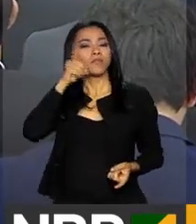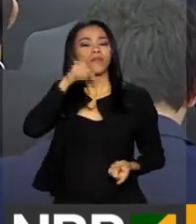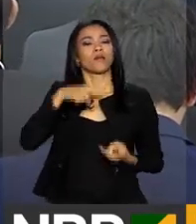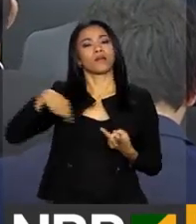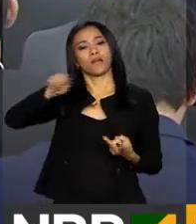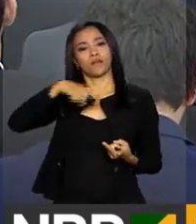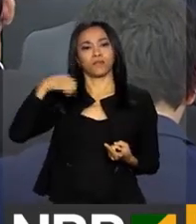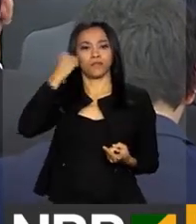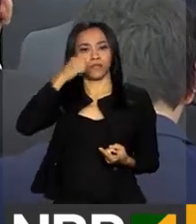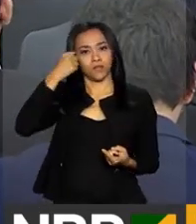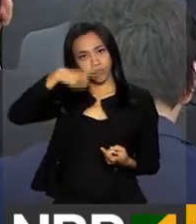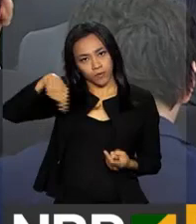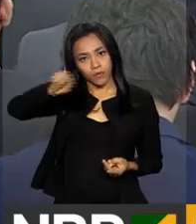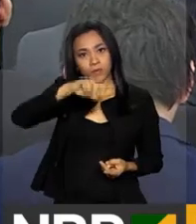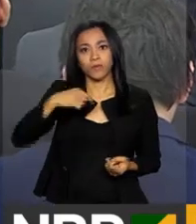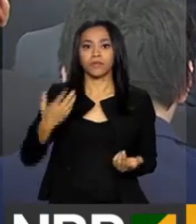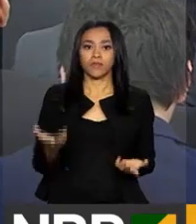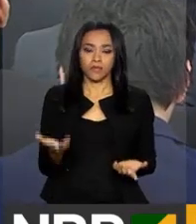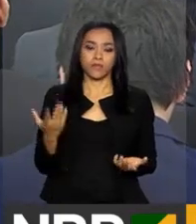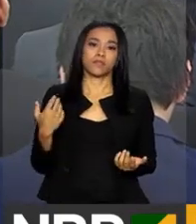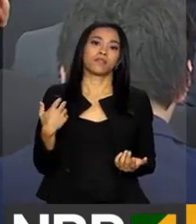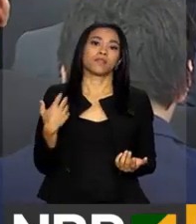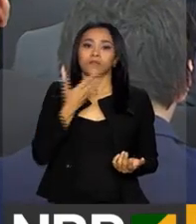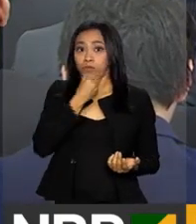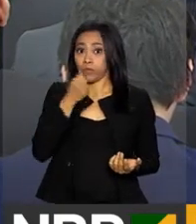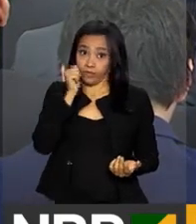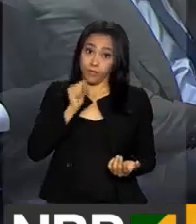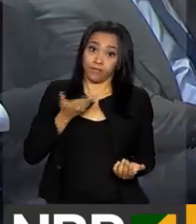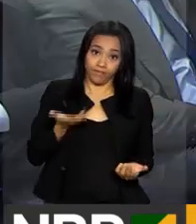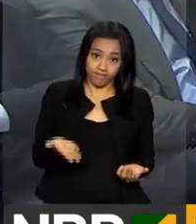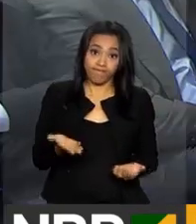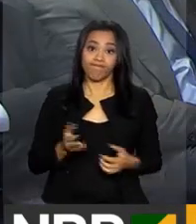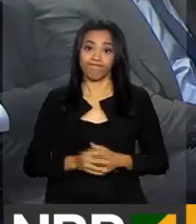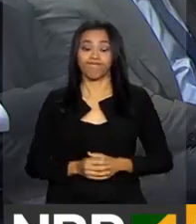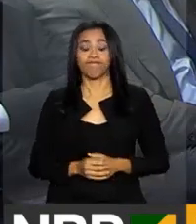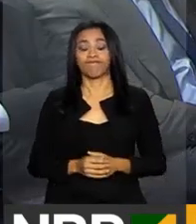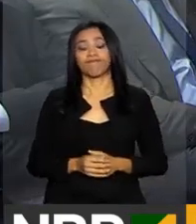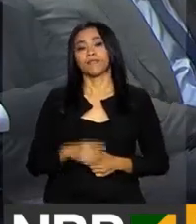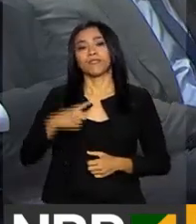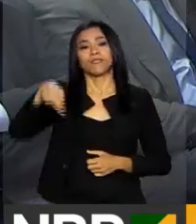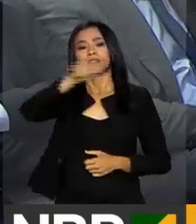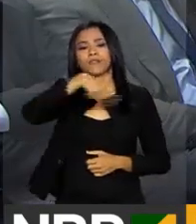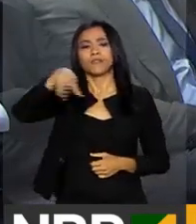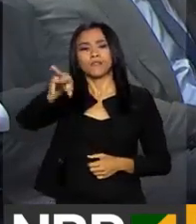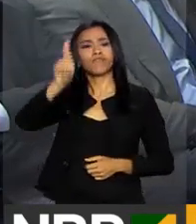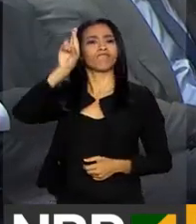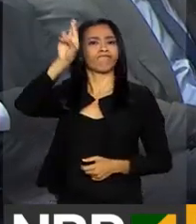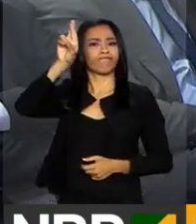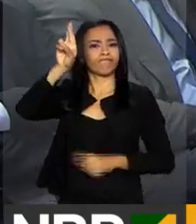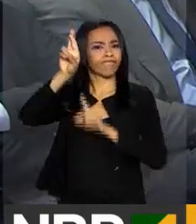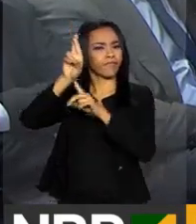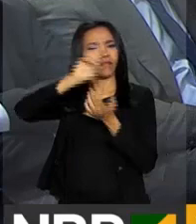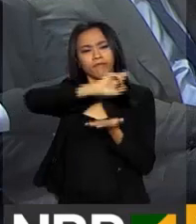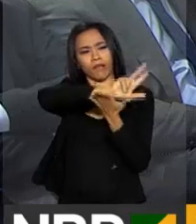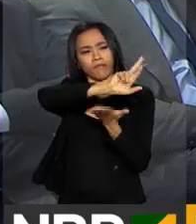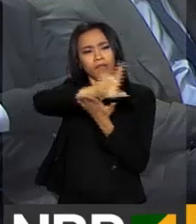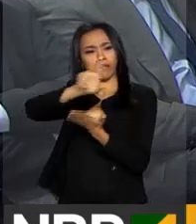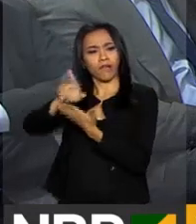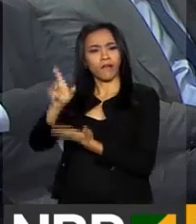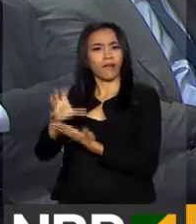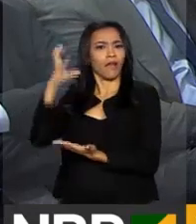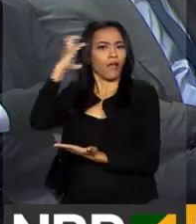deputadas senadores e senadoras é dirigentes das mais variadas